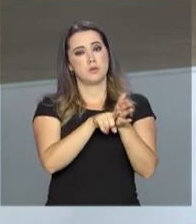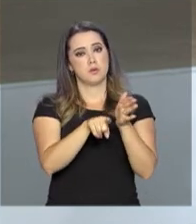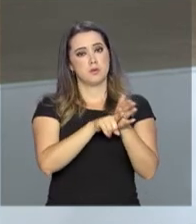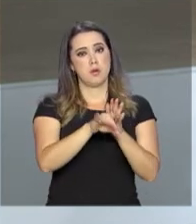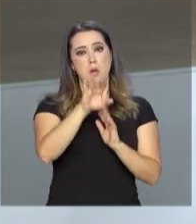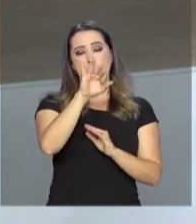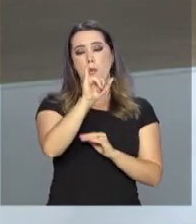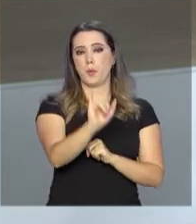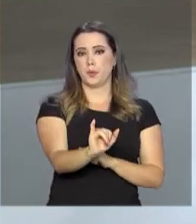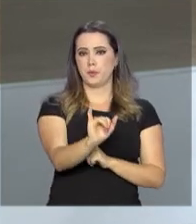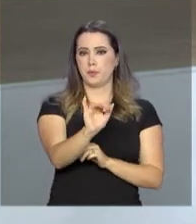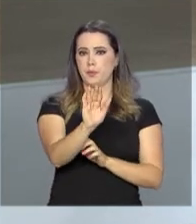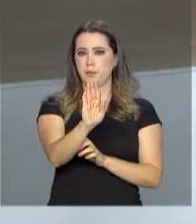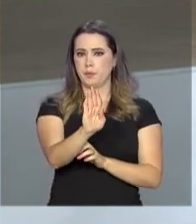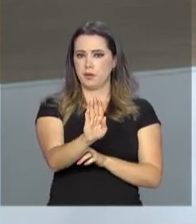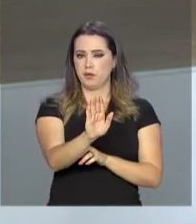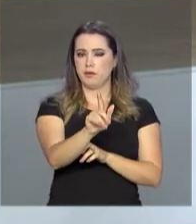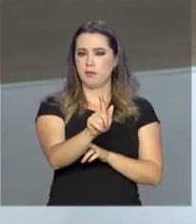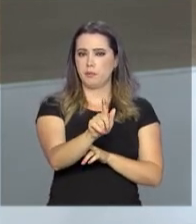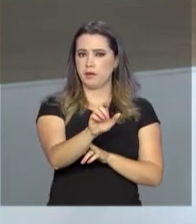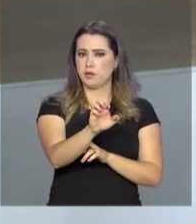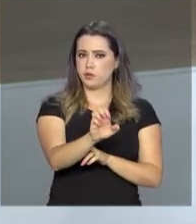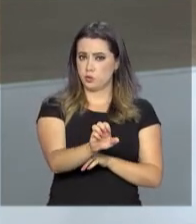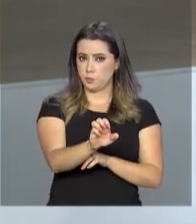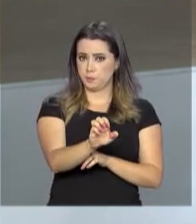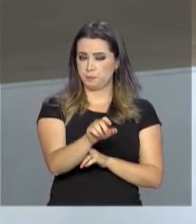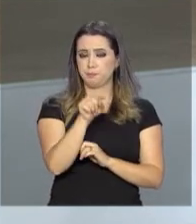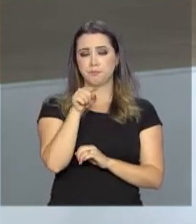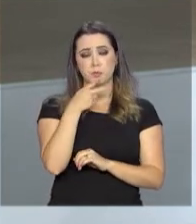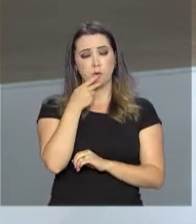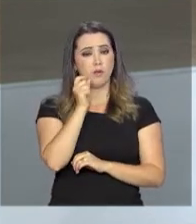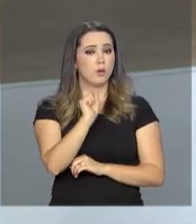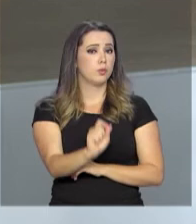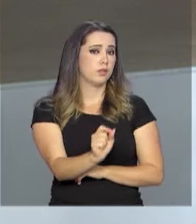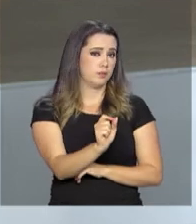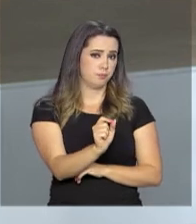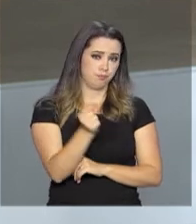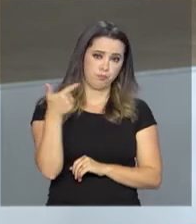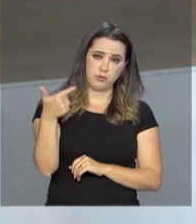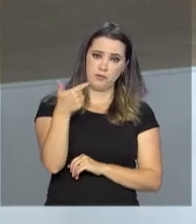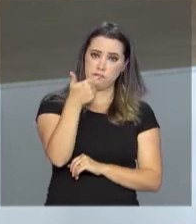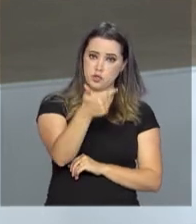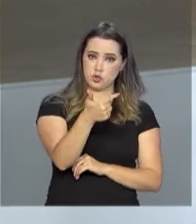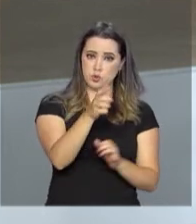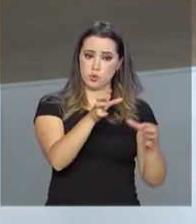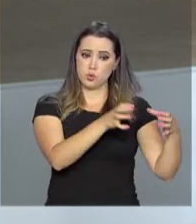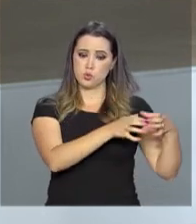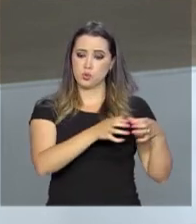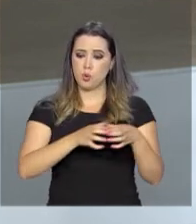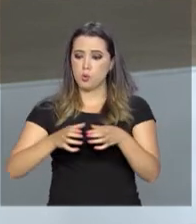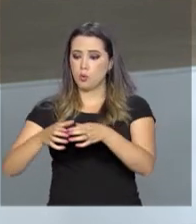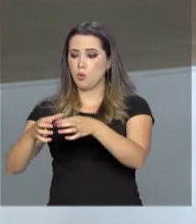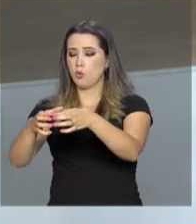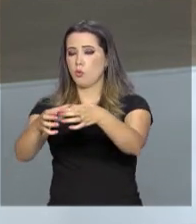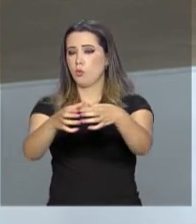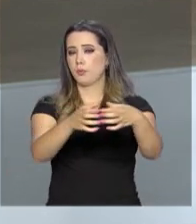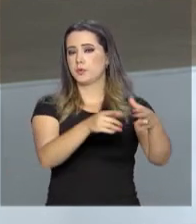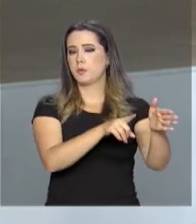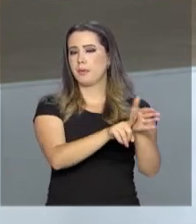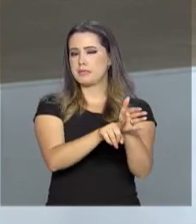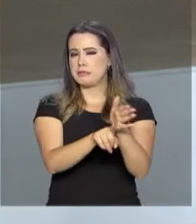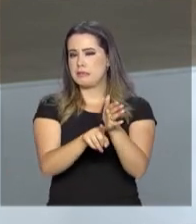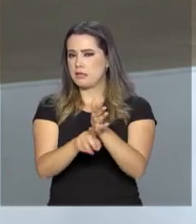de Geografia e Estatística nesta quinta-feira. Segundo o IBGE, 22 dos 26 ramos industriais